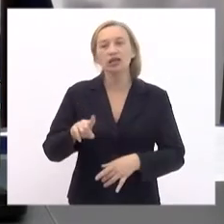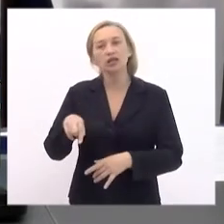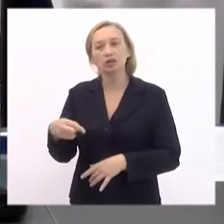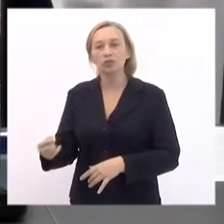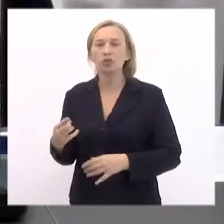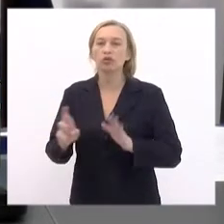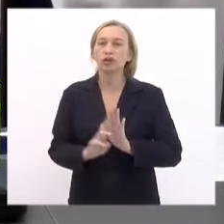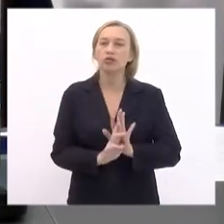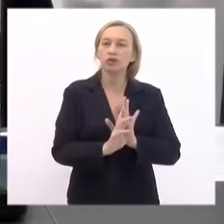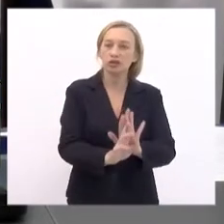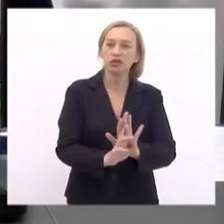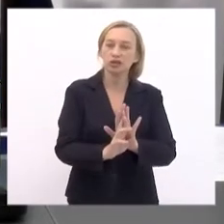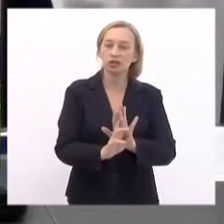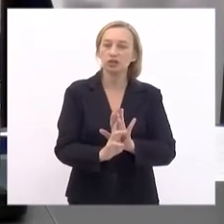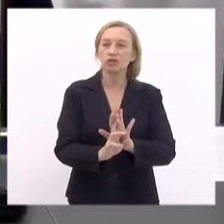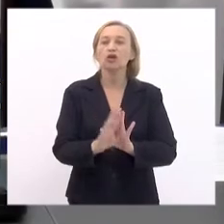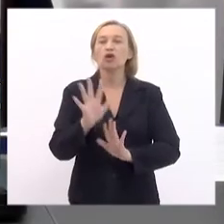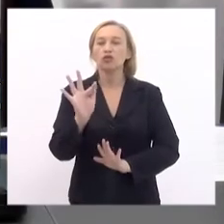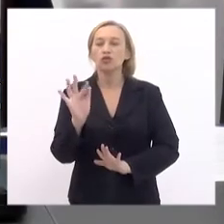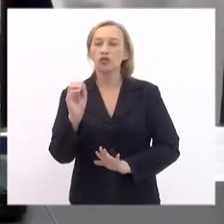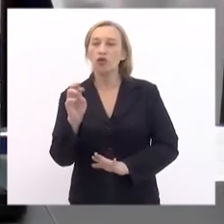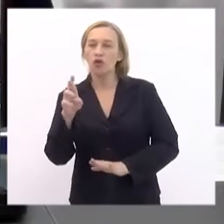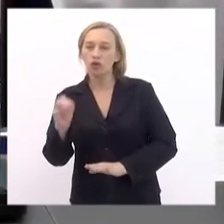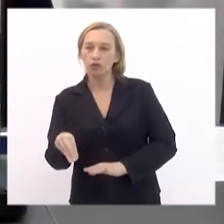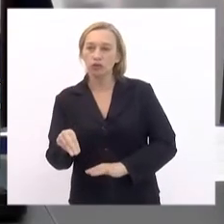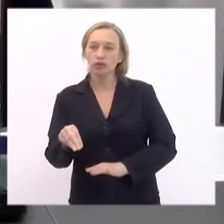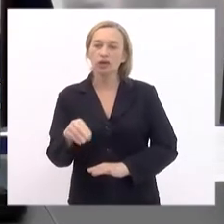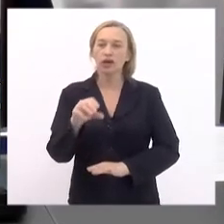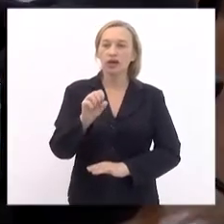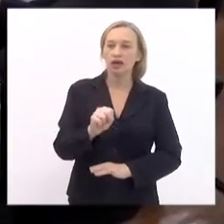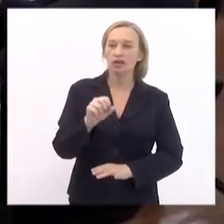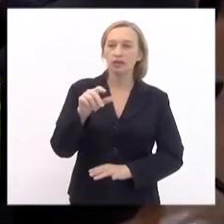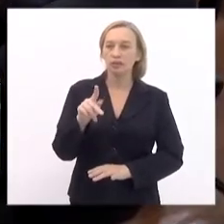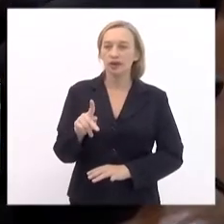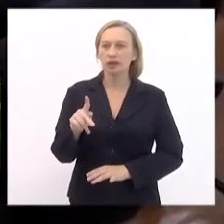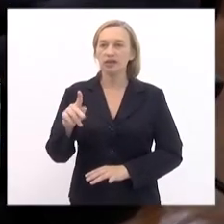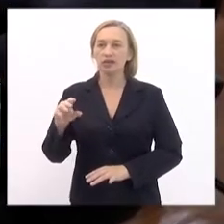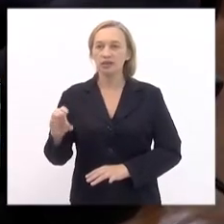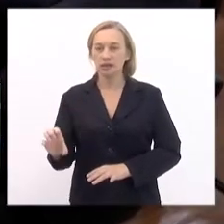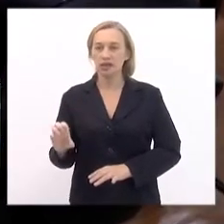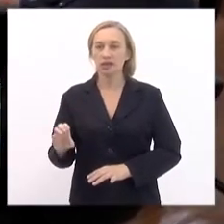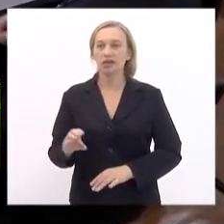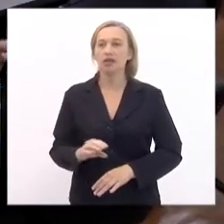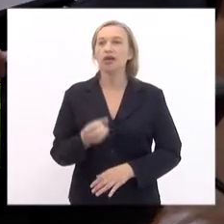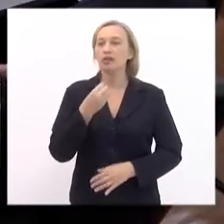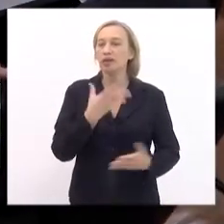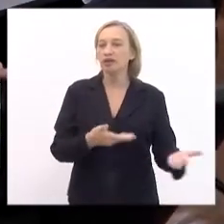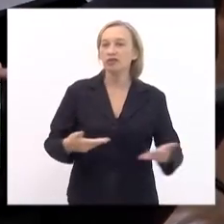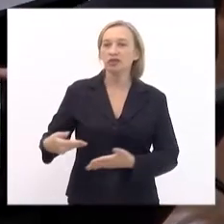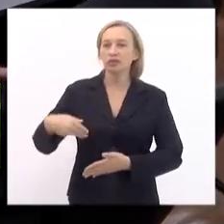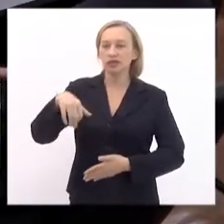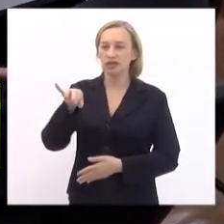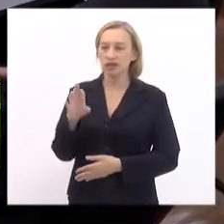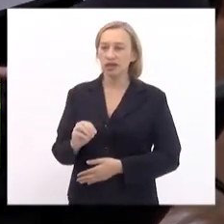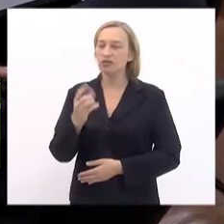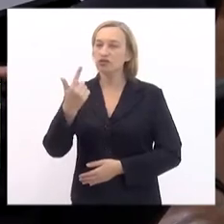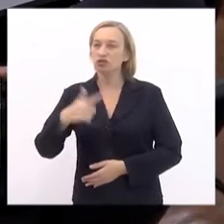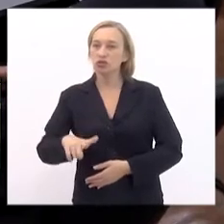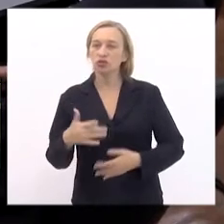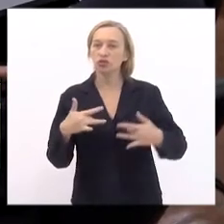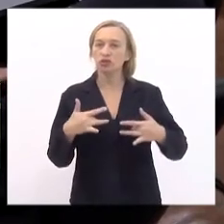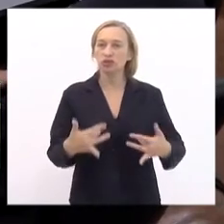a representação do Fórum Estadual do FCP. Por favor, Marcelo, seja bem-vindo mais uma vez, e mais uma vez a